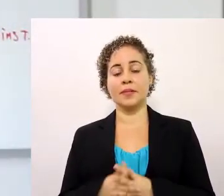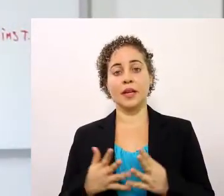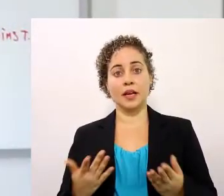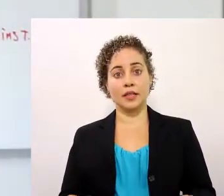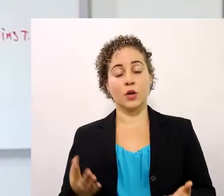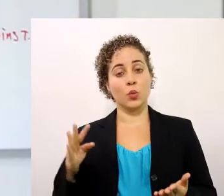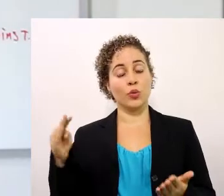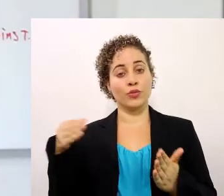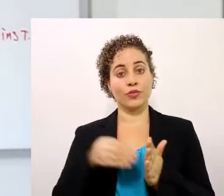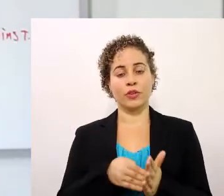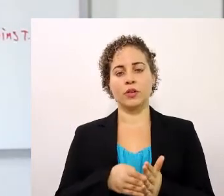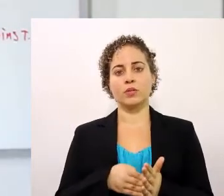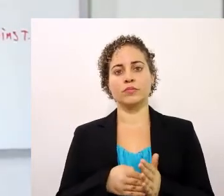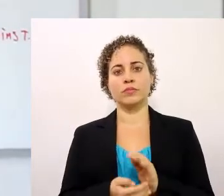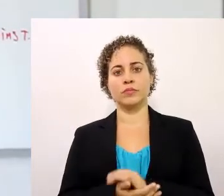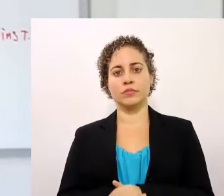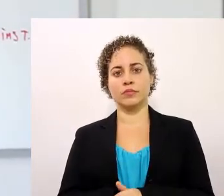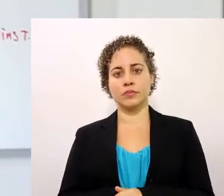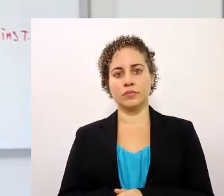Esse é o resultado final.